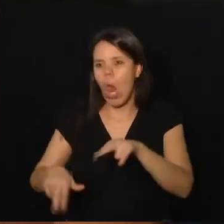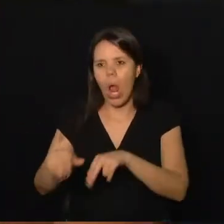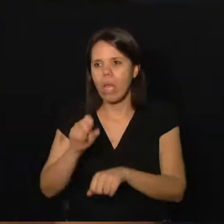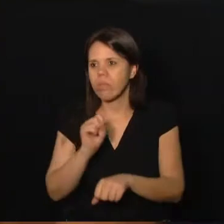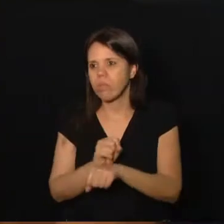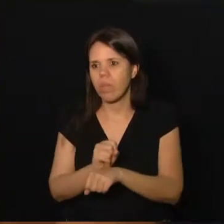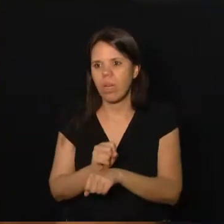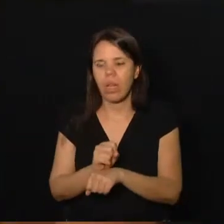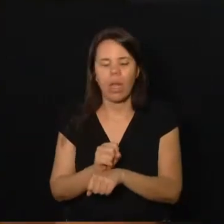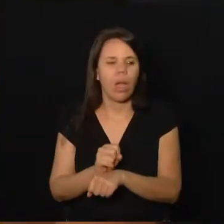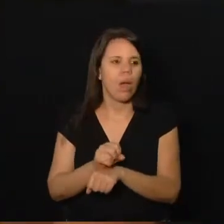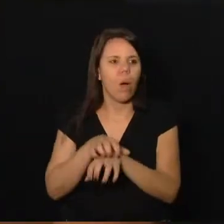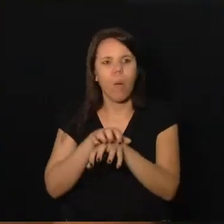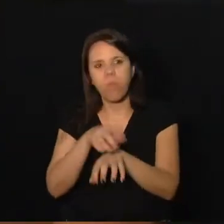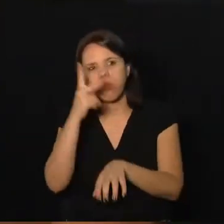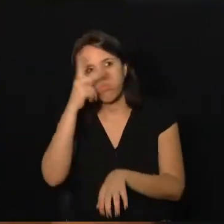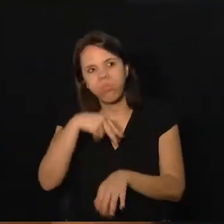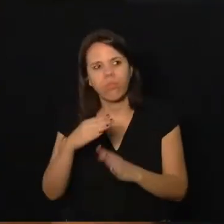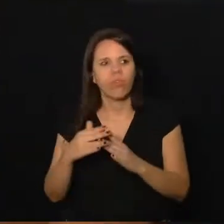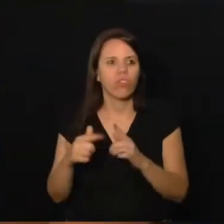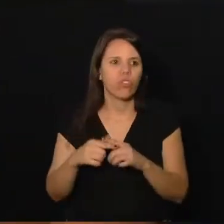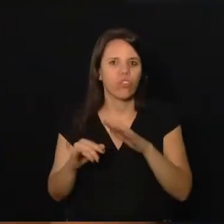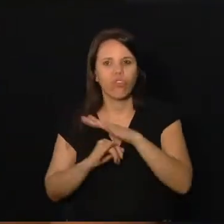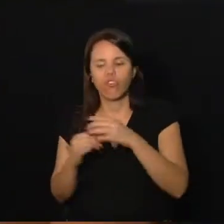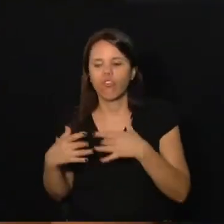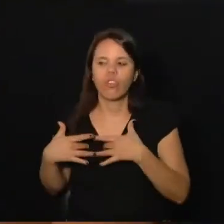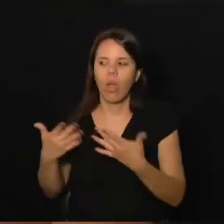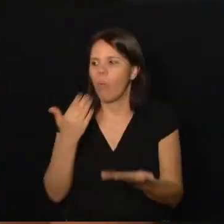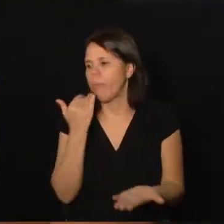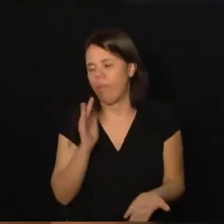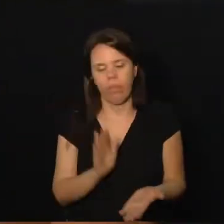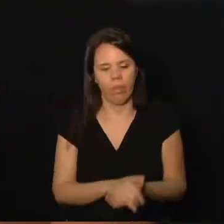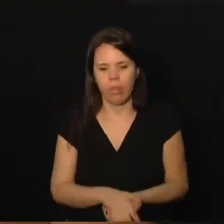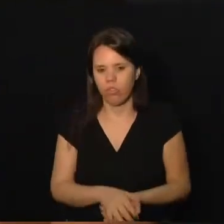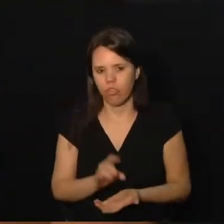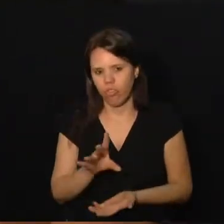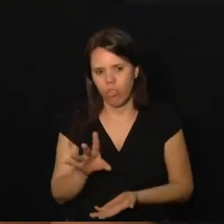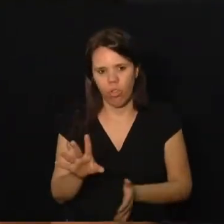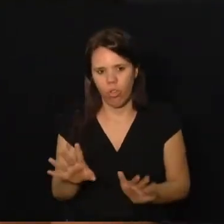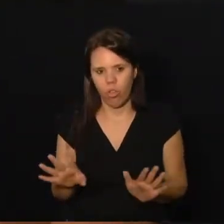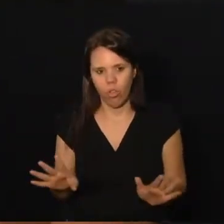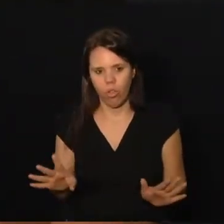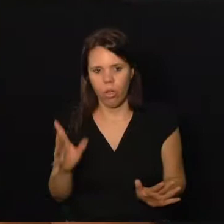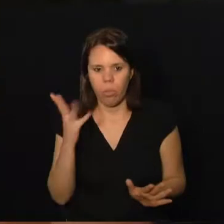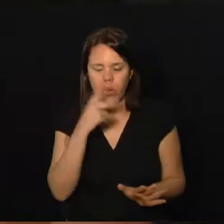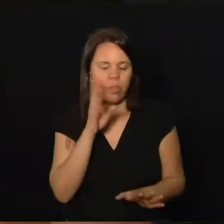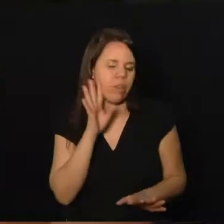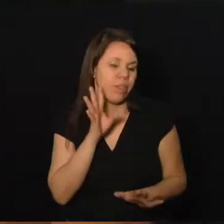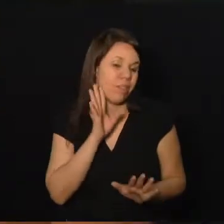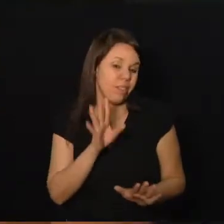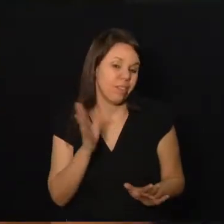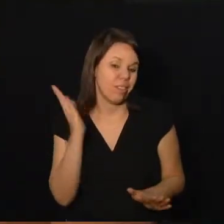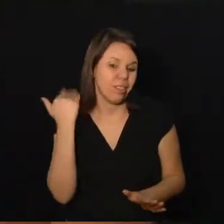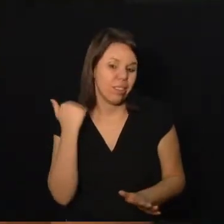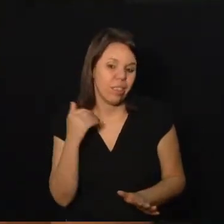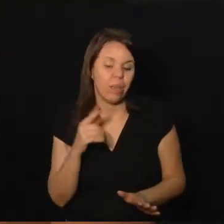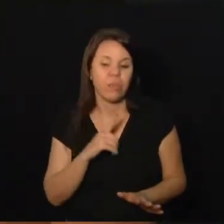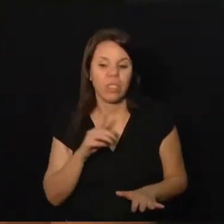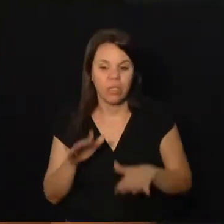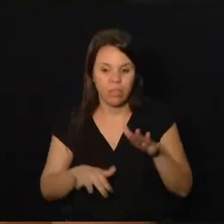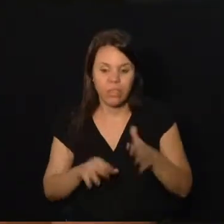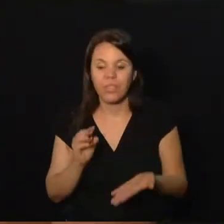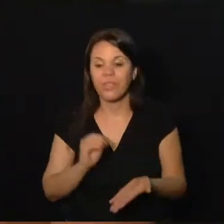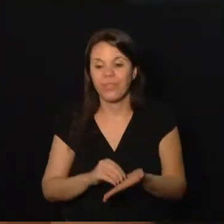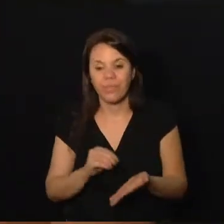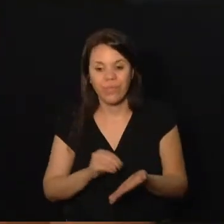uma Kombi, um carro, uma igreja, uma ONG e dar comida. Né? Isso daí é bonito, é legal, mas a gente sabe que está tendo uma falta